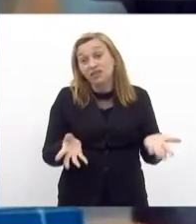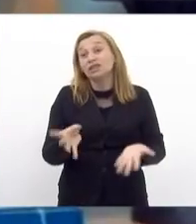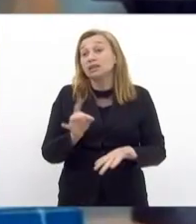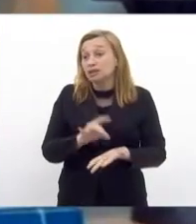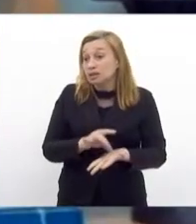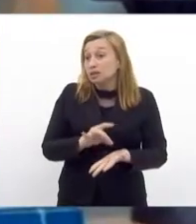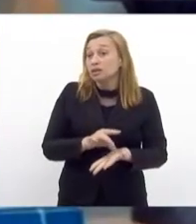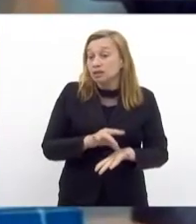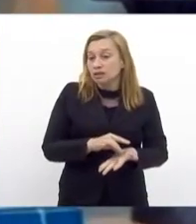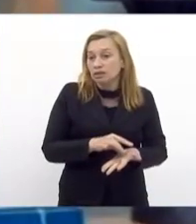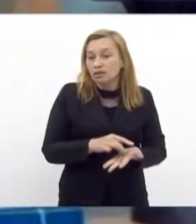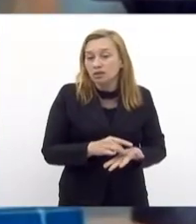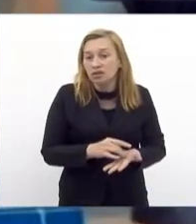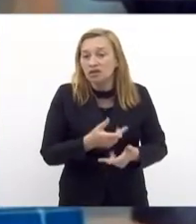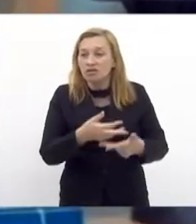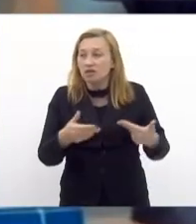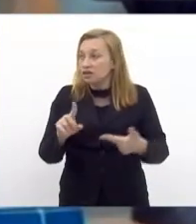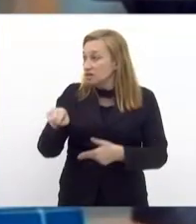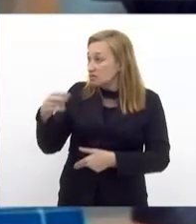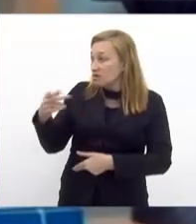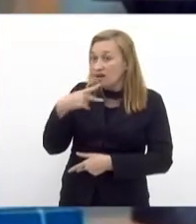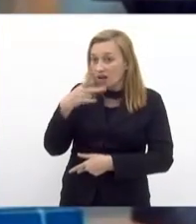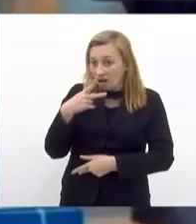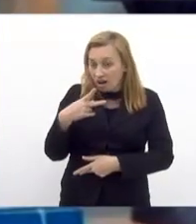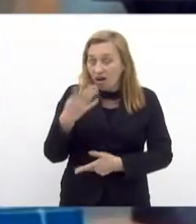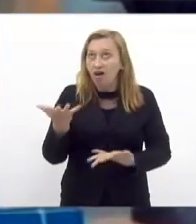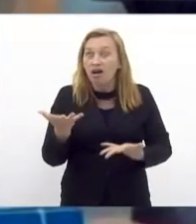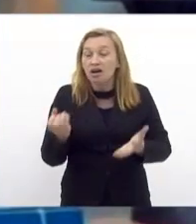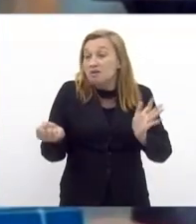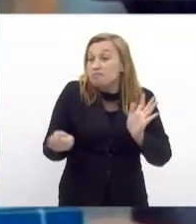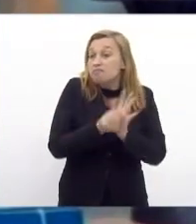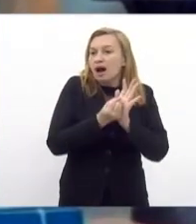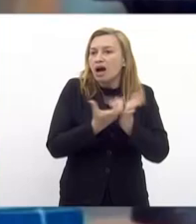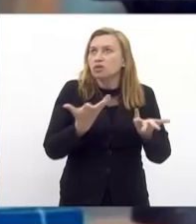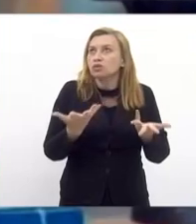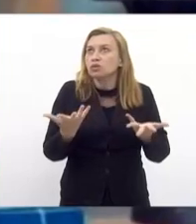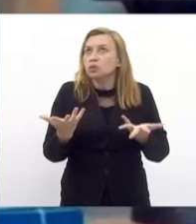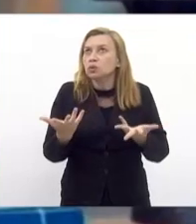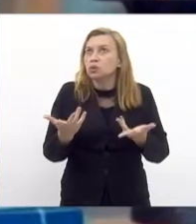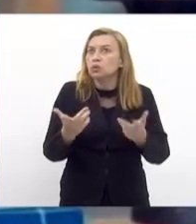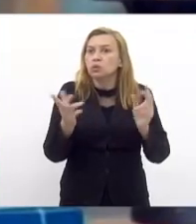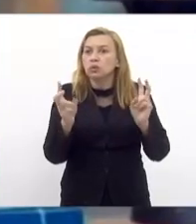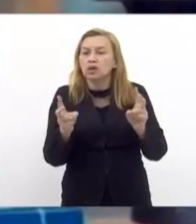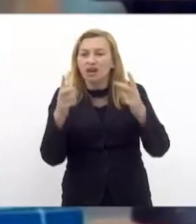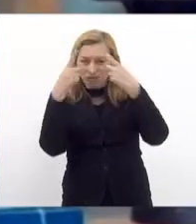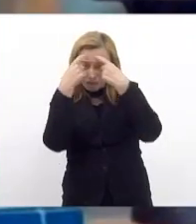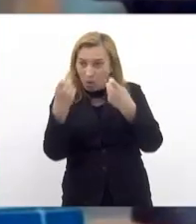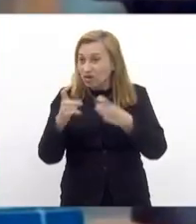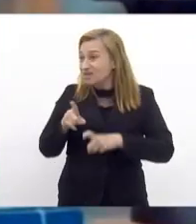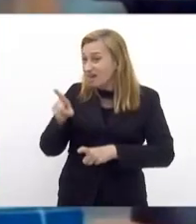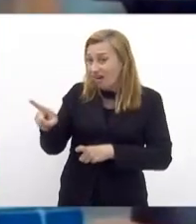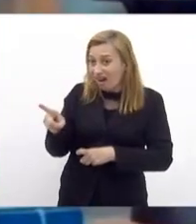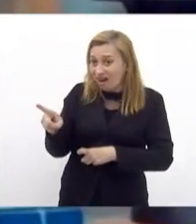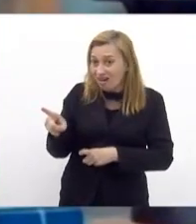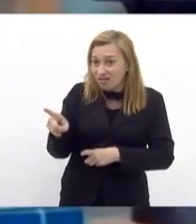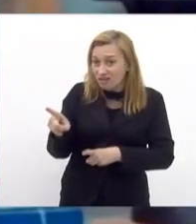a linha vermelha que tanto se fala lá não sofre tanto impacto. Os casos de violência lá, eles existem, mas não